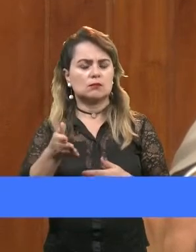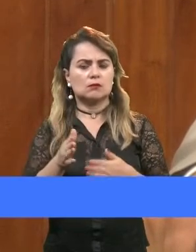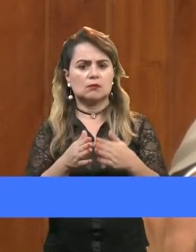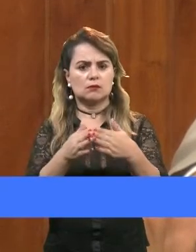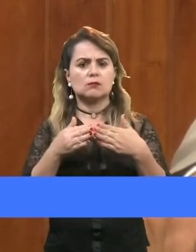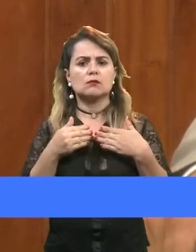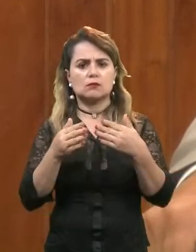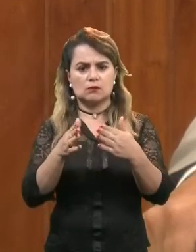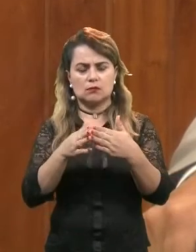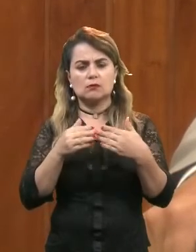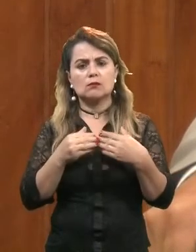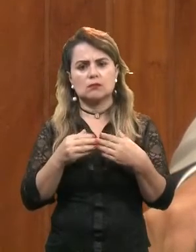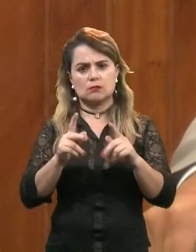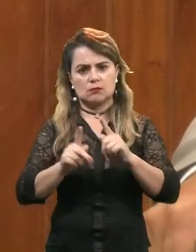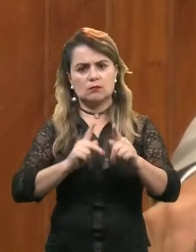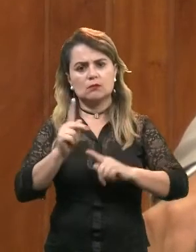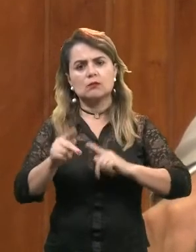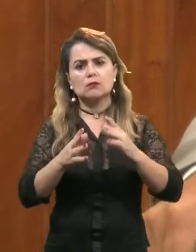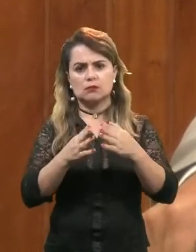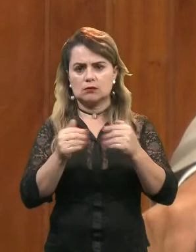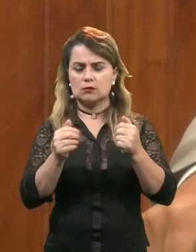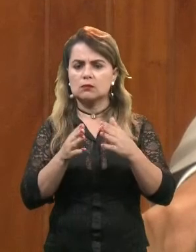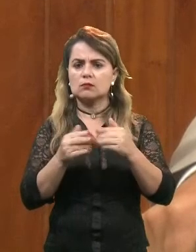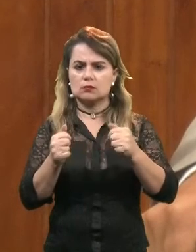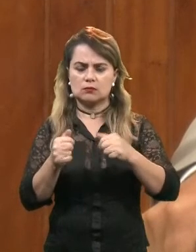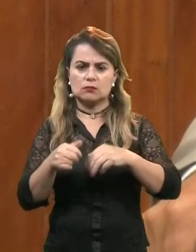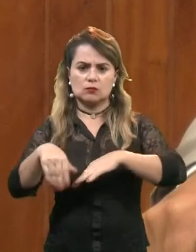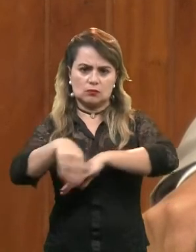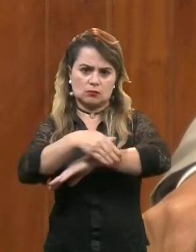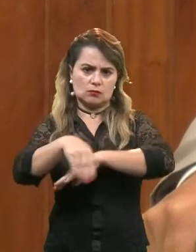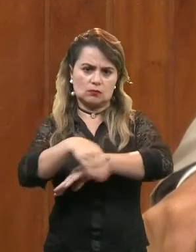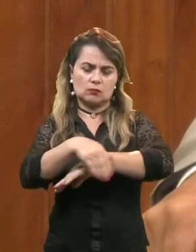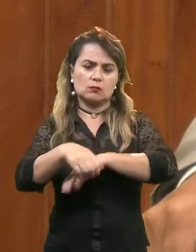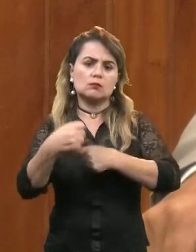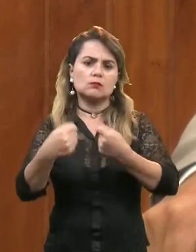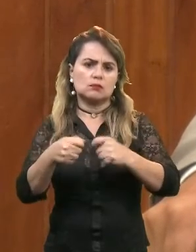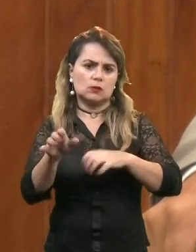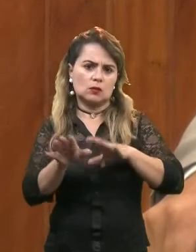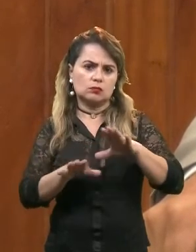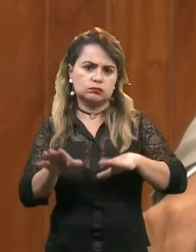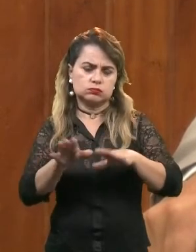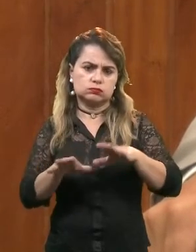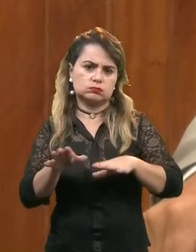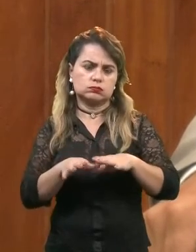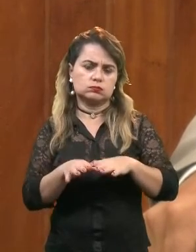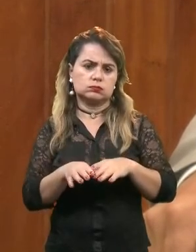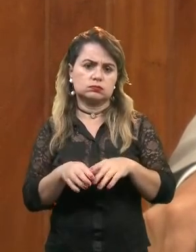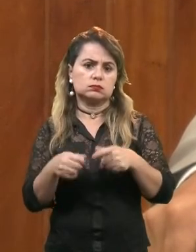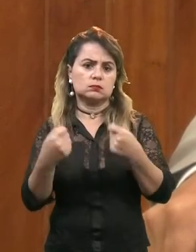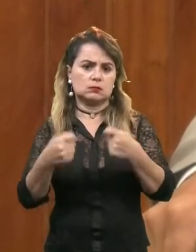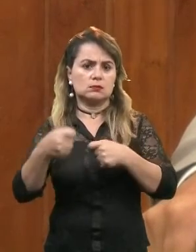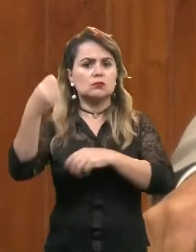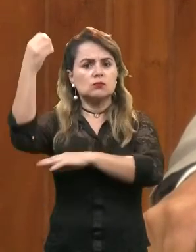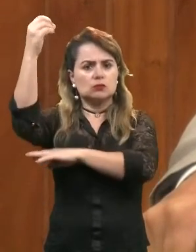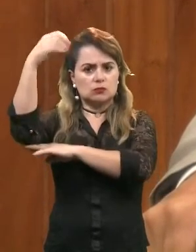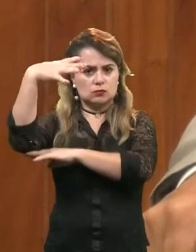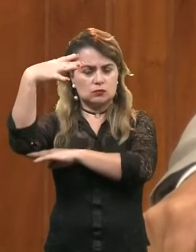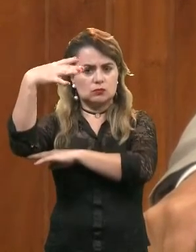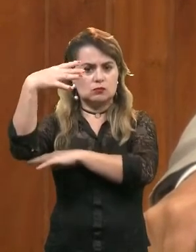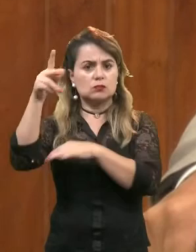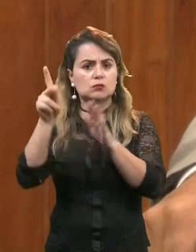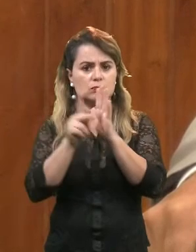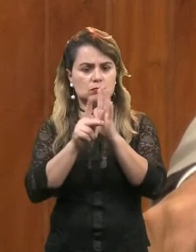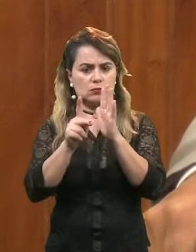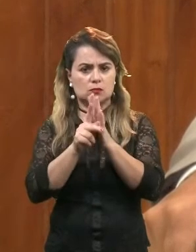essa é uma delas, da Alcibiades Espadoto, como foi citado aqui. Não tem sequer uma iluminação adequada e